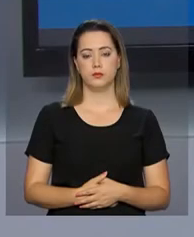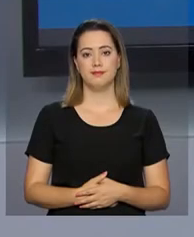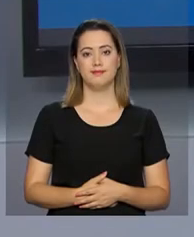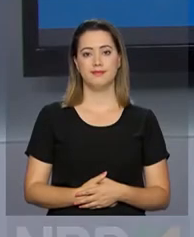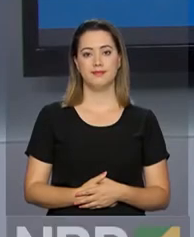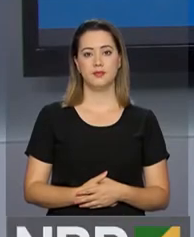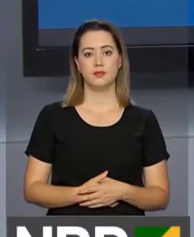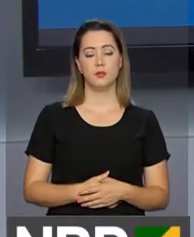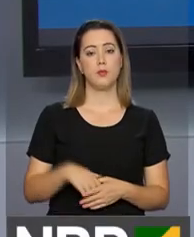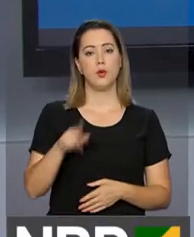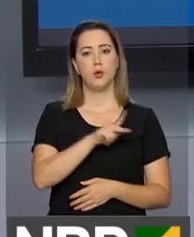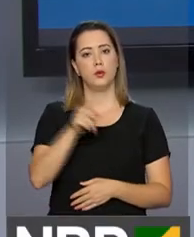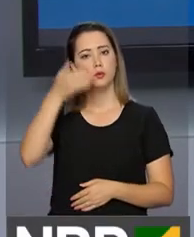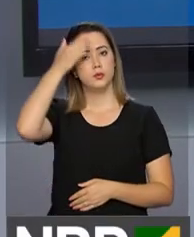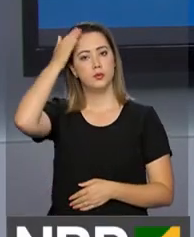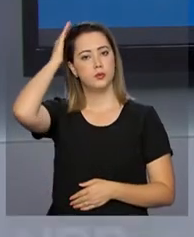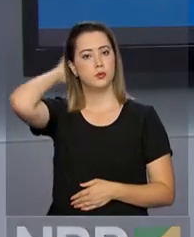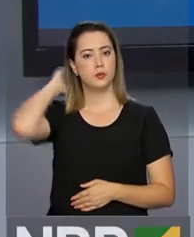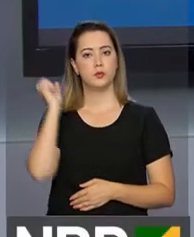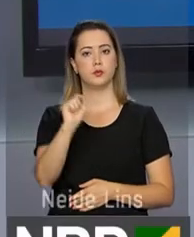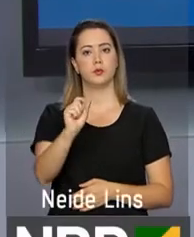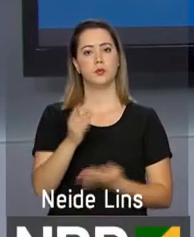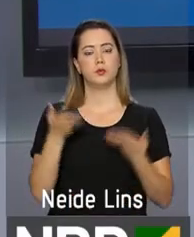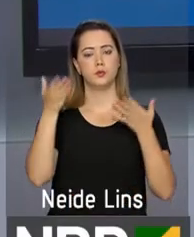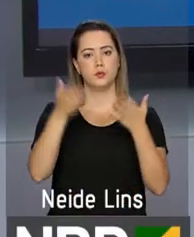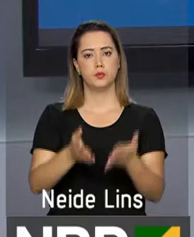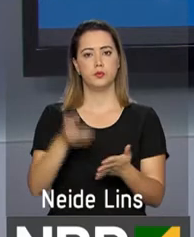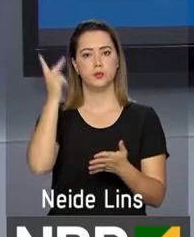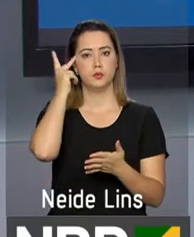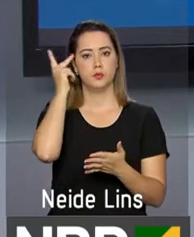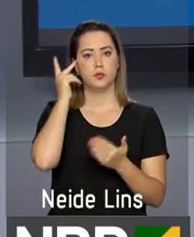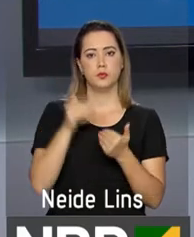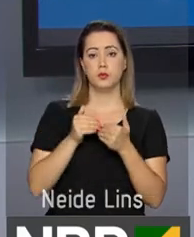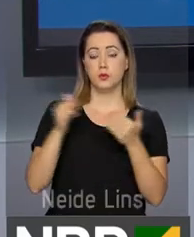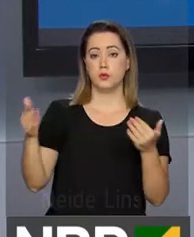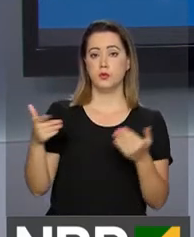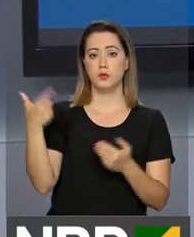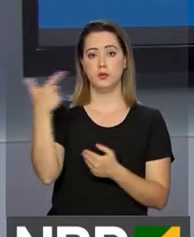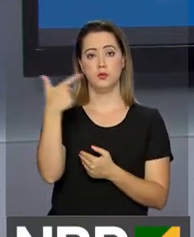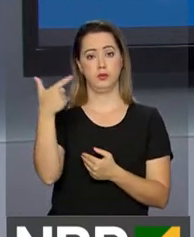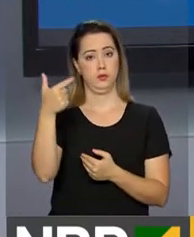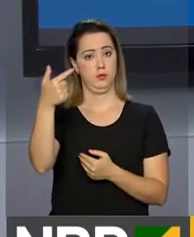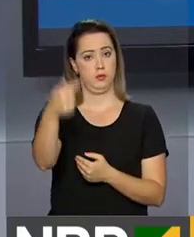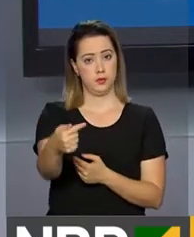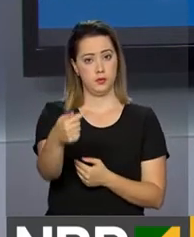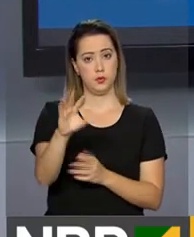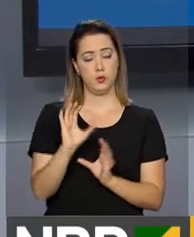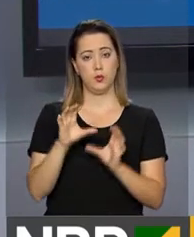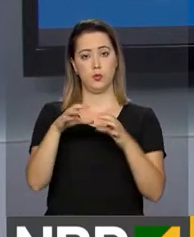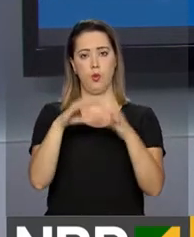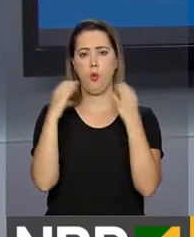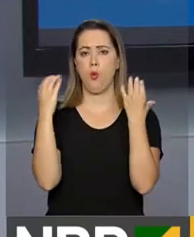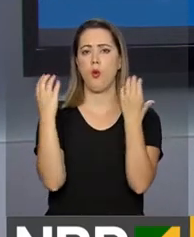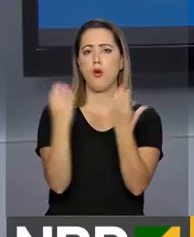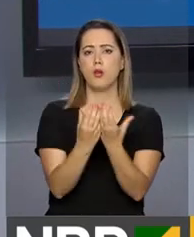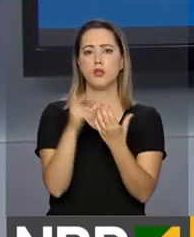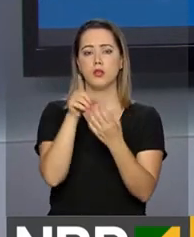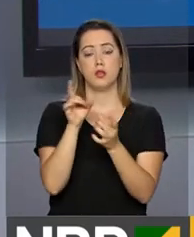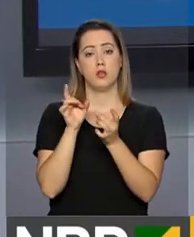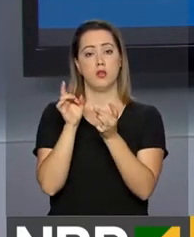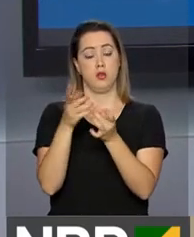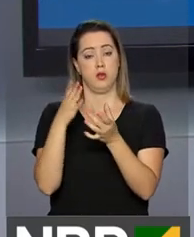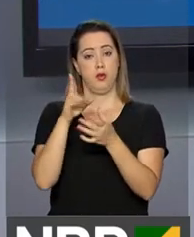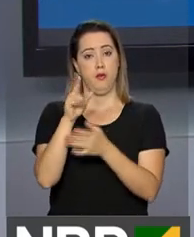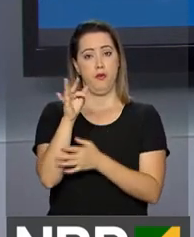o presidente da república michel temer participou em são paulo da abertura do 27º congresso e é por